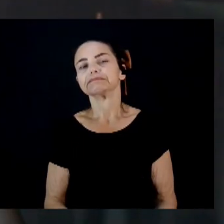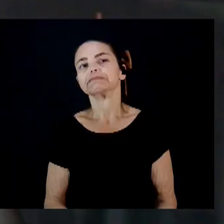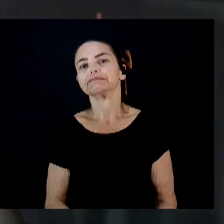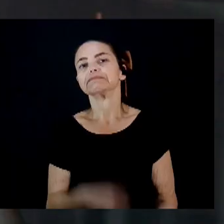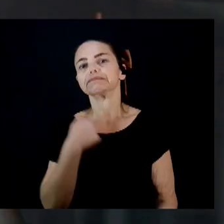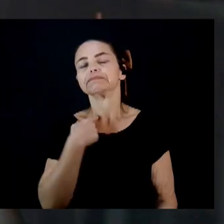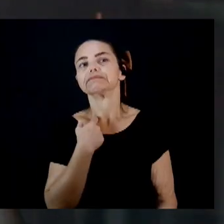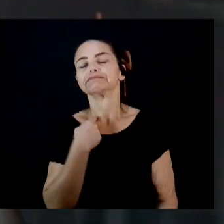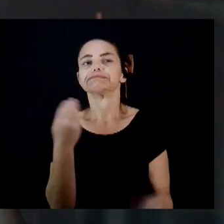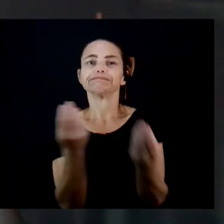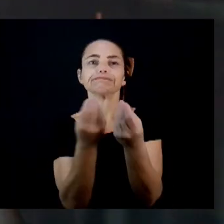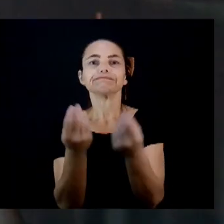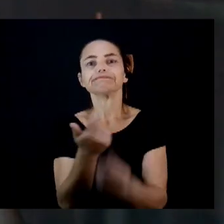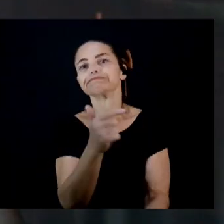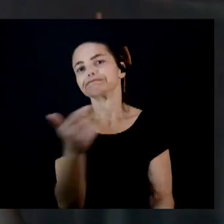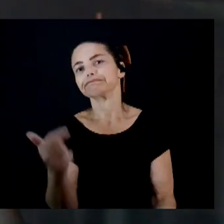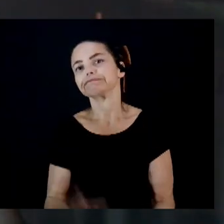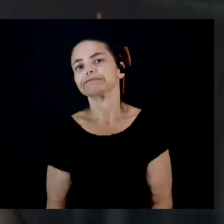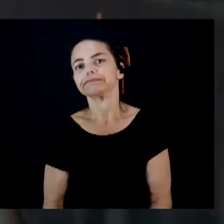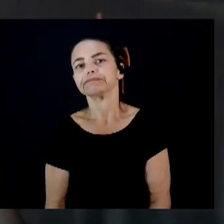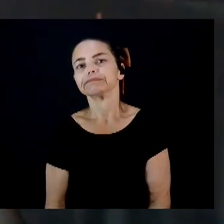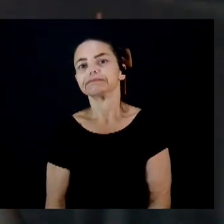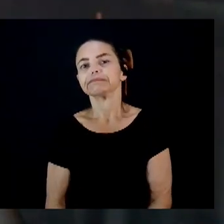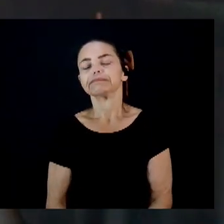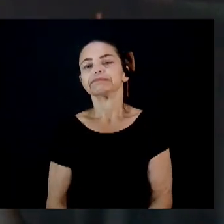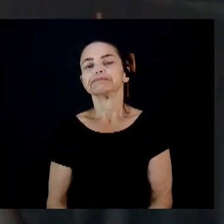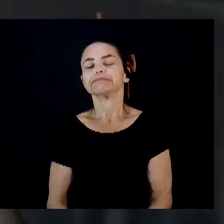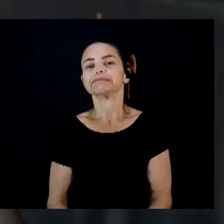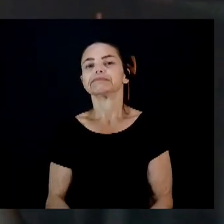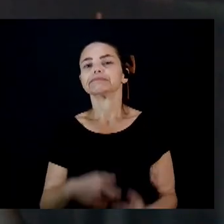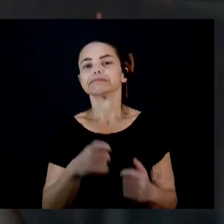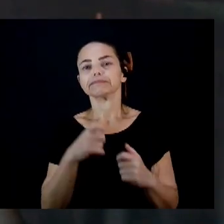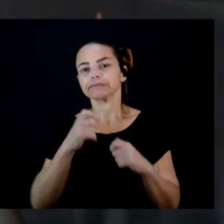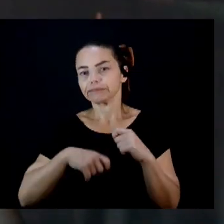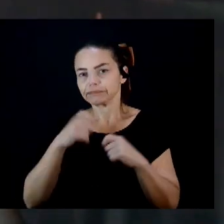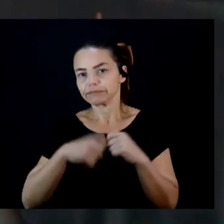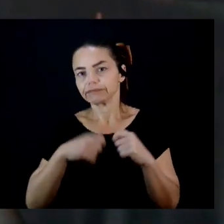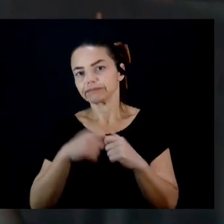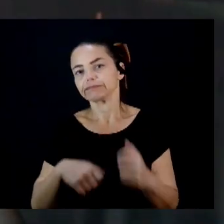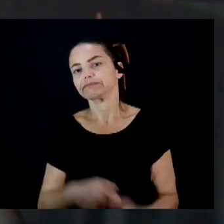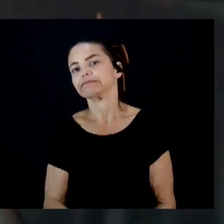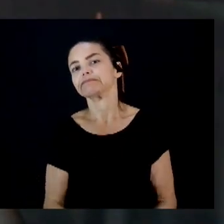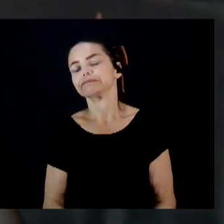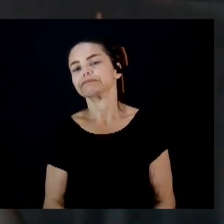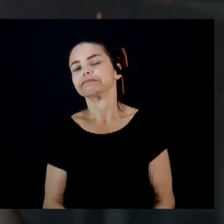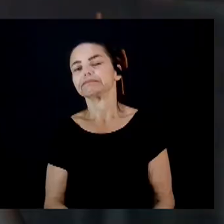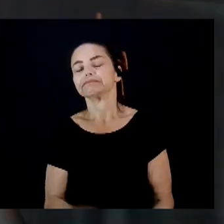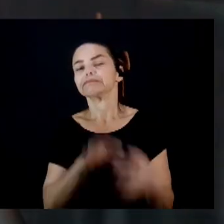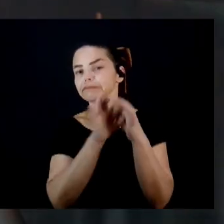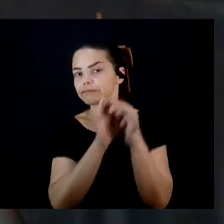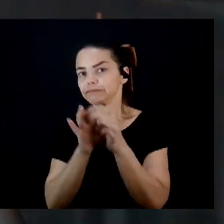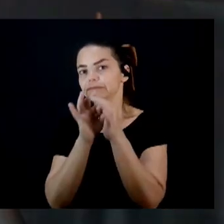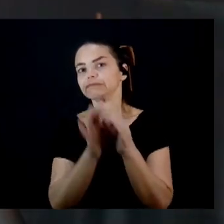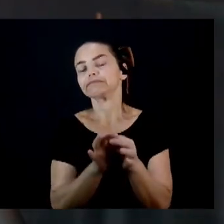insensível. Sim. Né? Do sexo ali enquanto algo aonde a conexão, que é tão vital, né? Até para um sexo